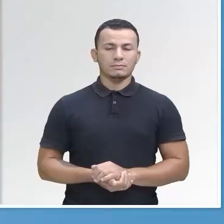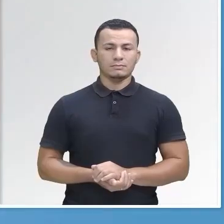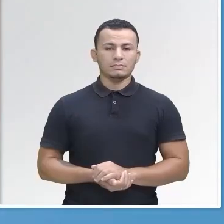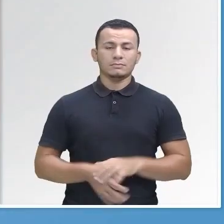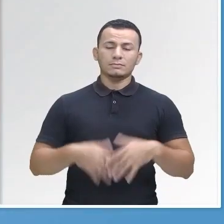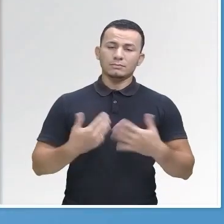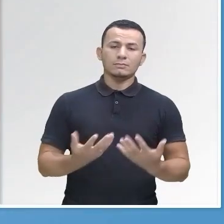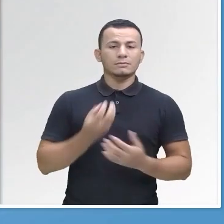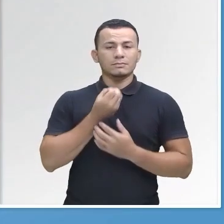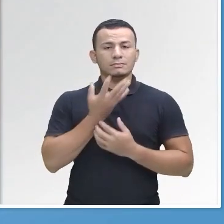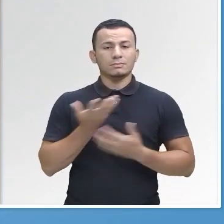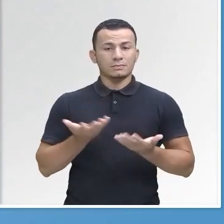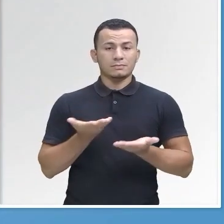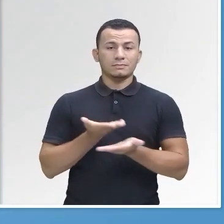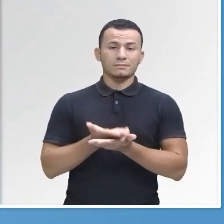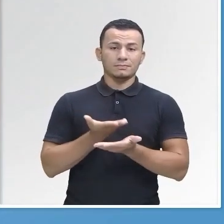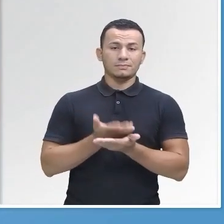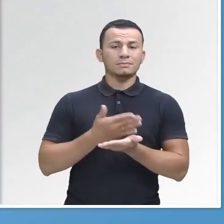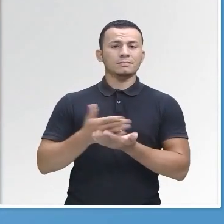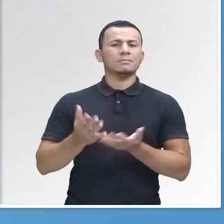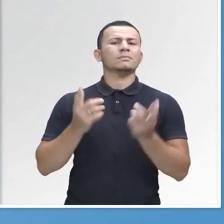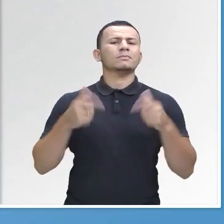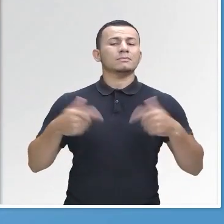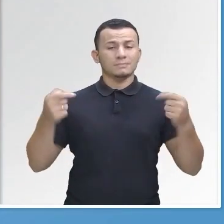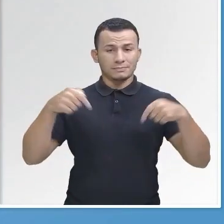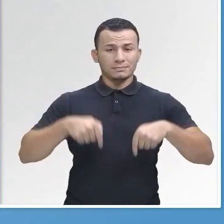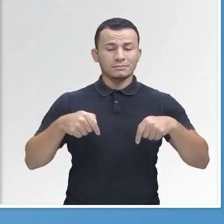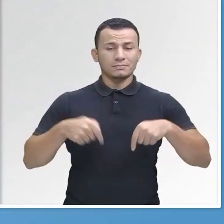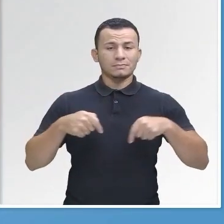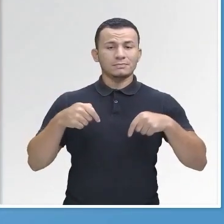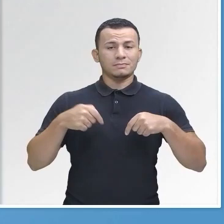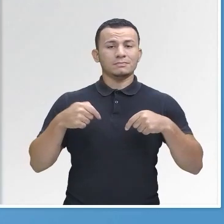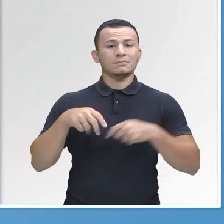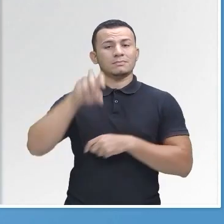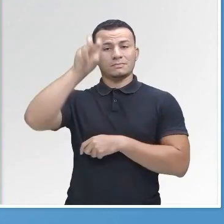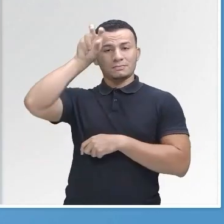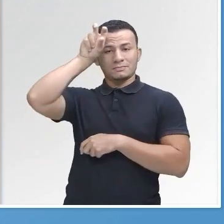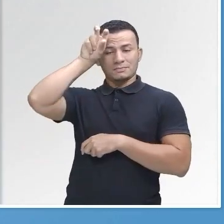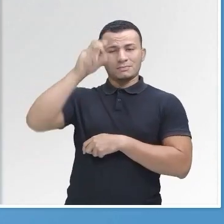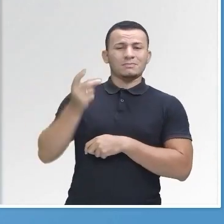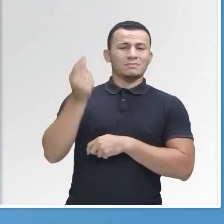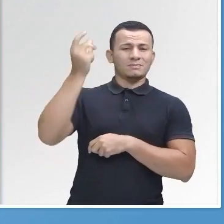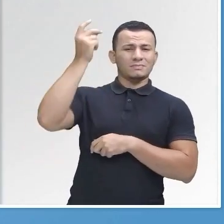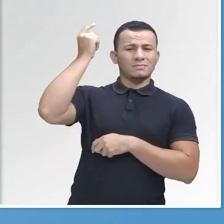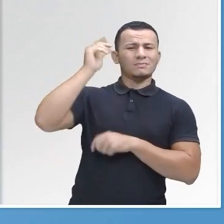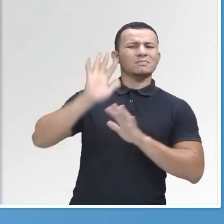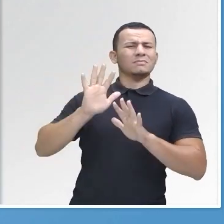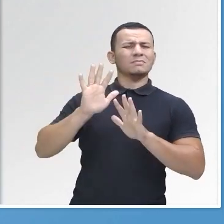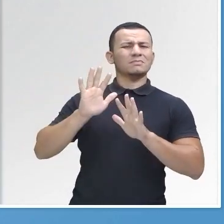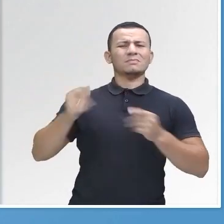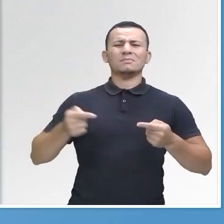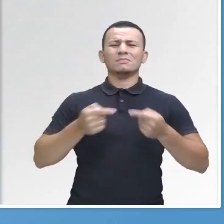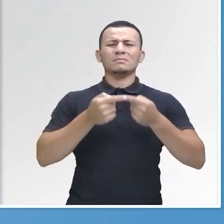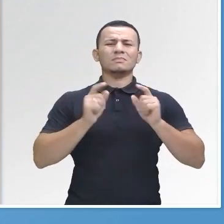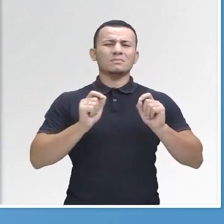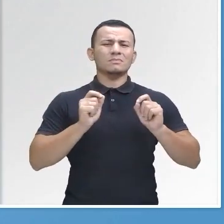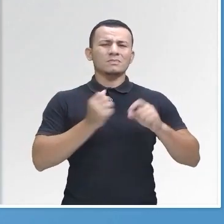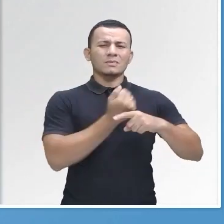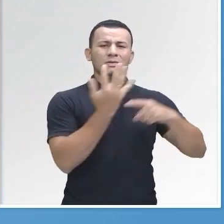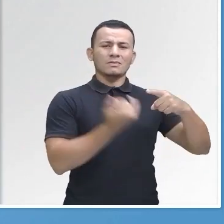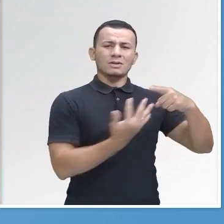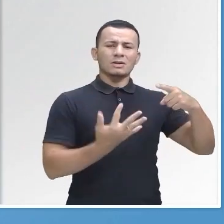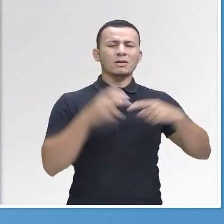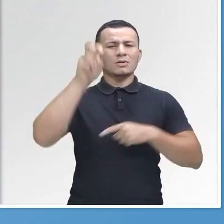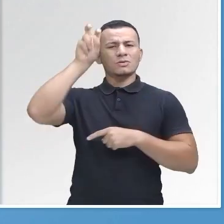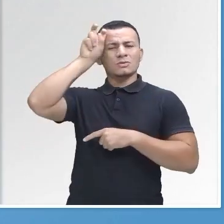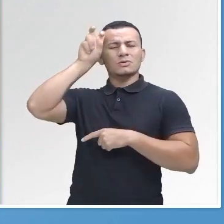Muito bem, e a nossa aula de hoje começa onde? Aqui, no Egito Antigo. Professor, o que tem a ver Egito com frações? Bom,